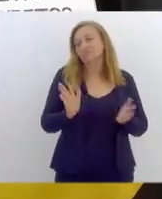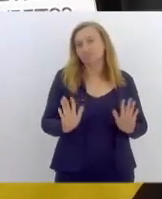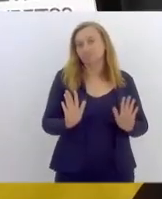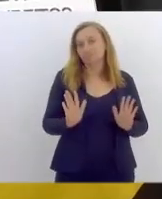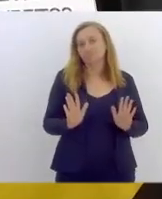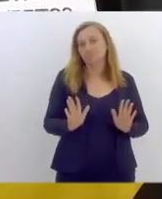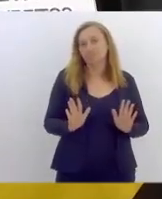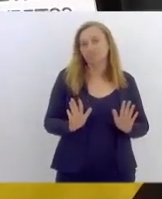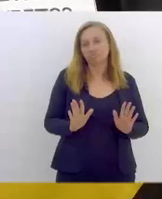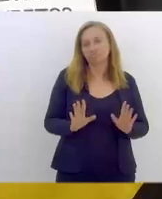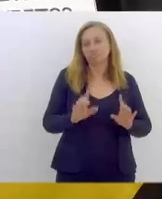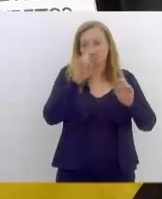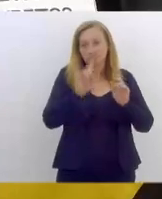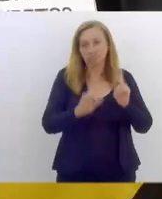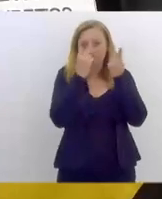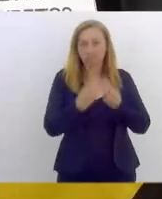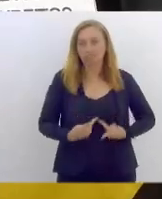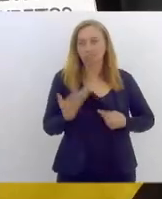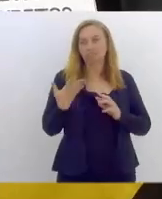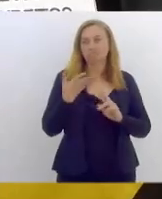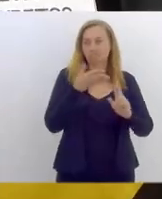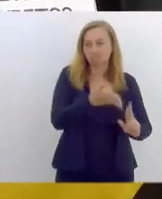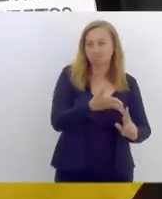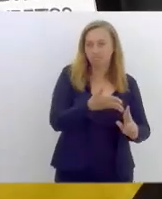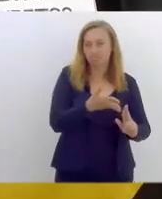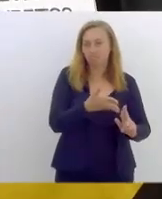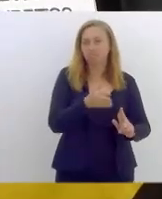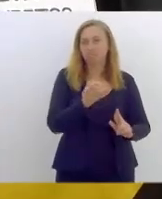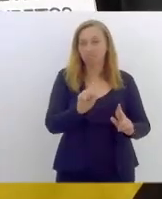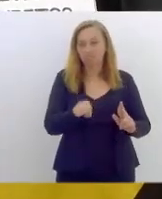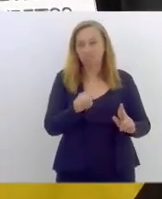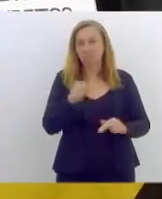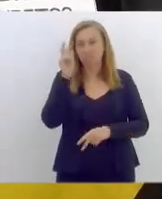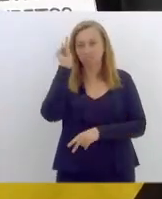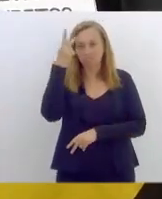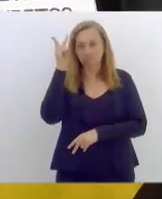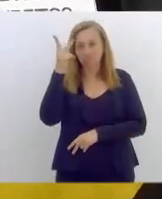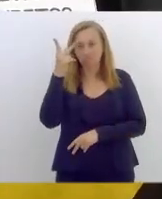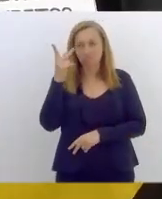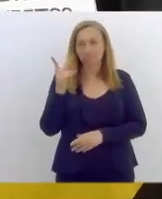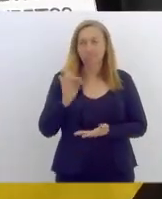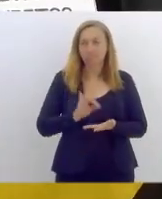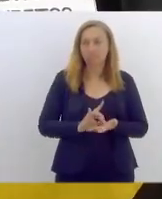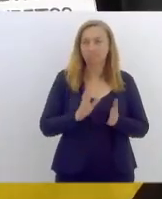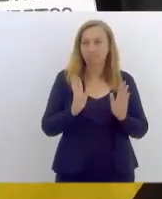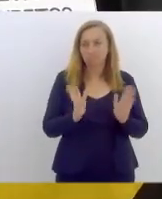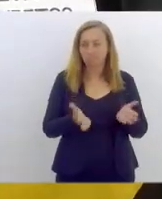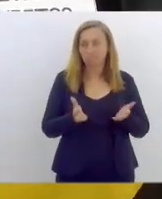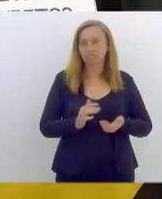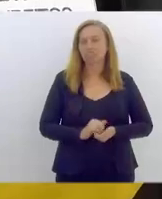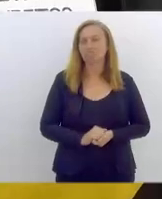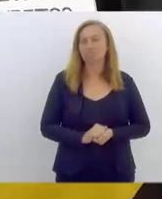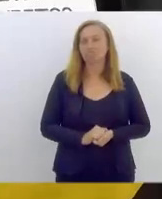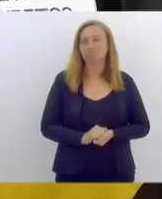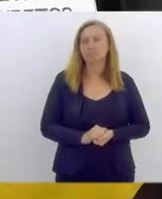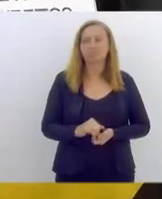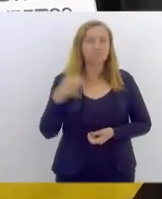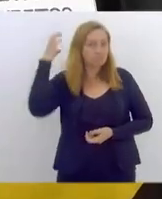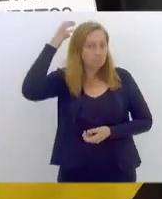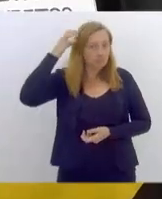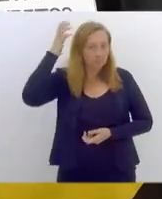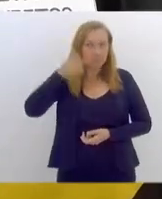no direitos humanos, é uma referência e uma história tão presente hoje. Né? Quando a Marielle dizia